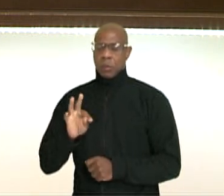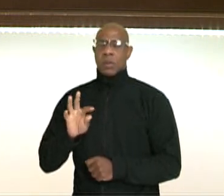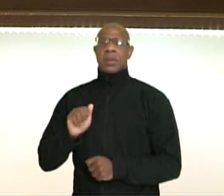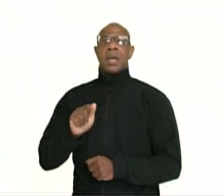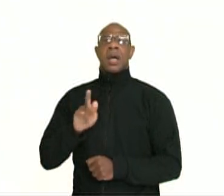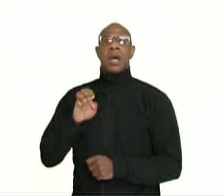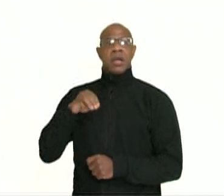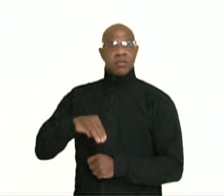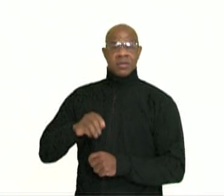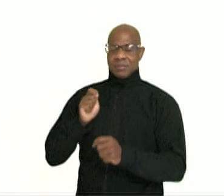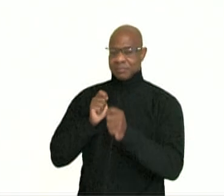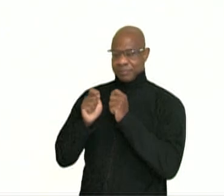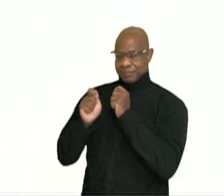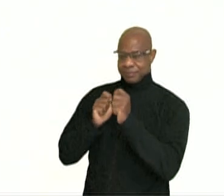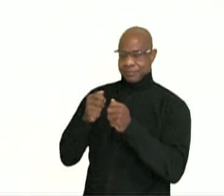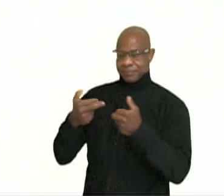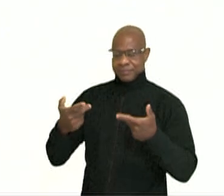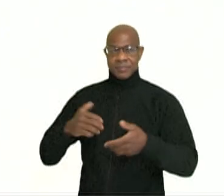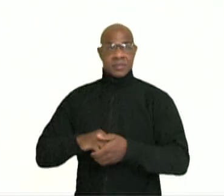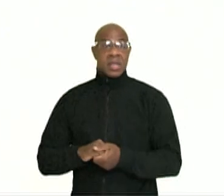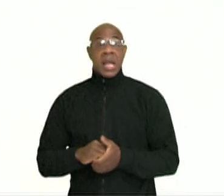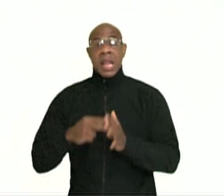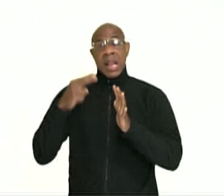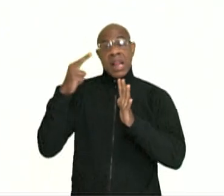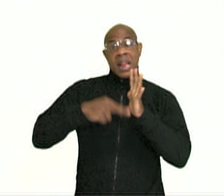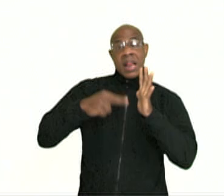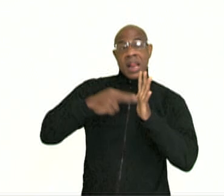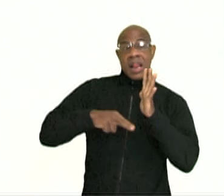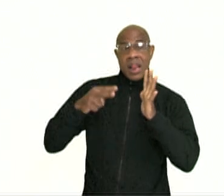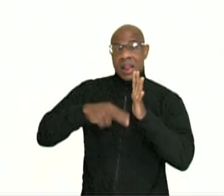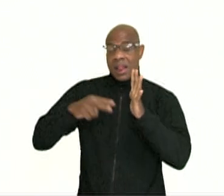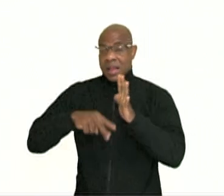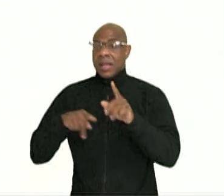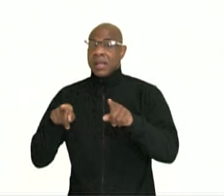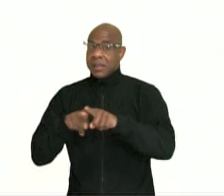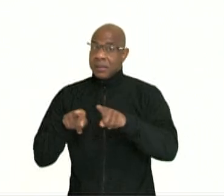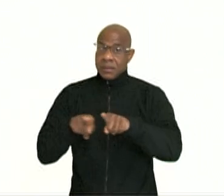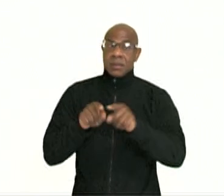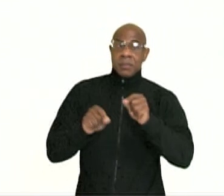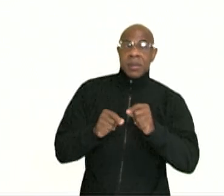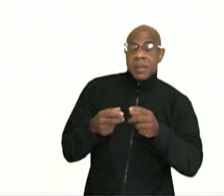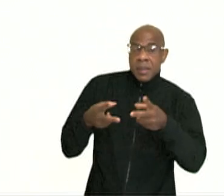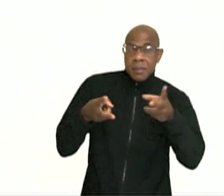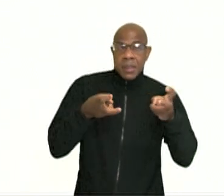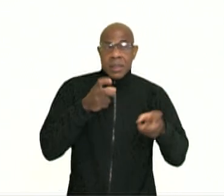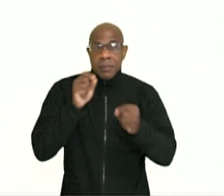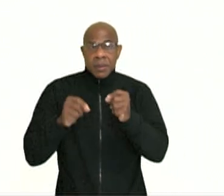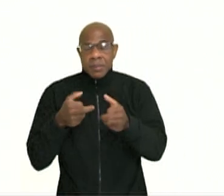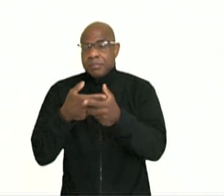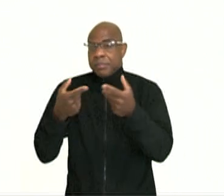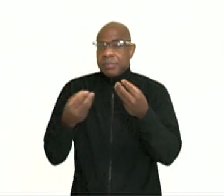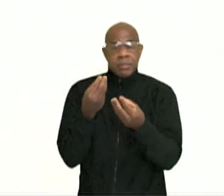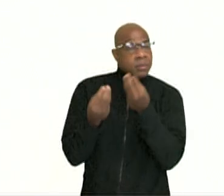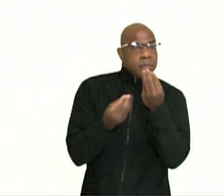Objetivos: ler e analisar uma reportagem identificando seus elementos constitutivos e